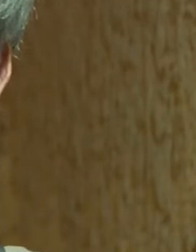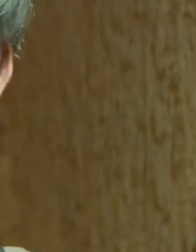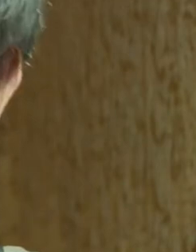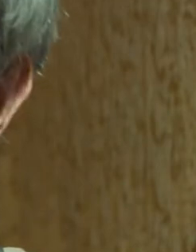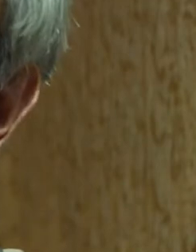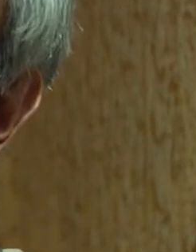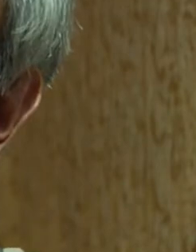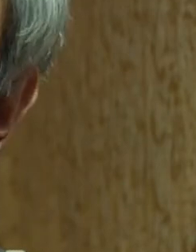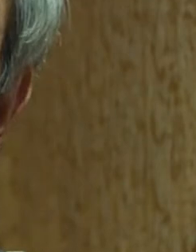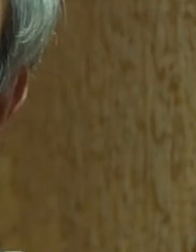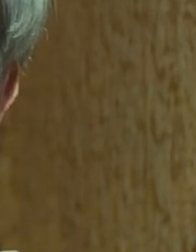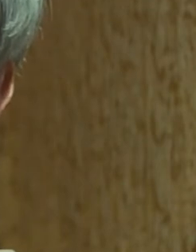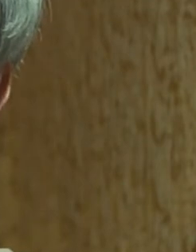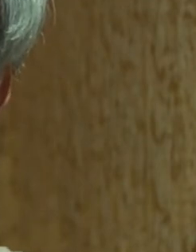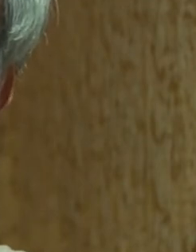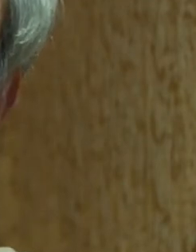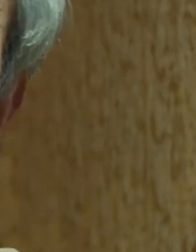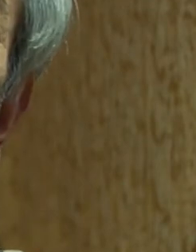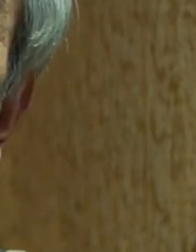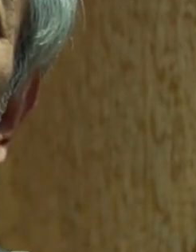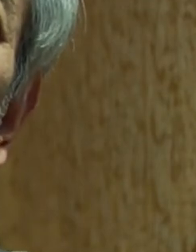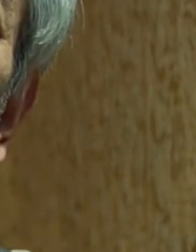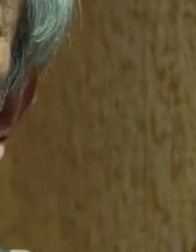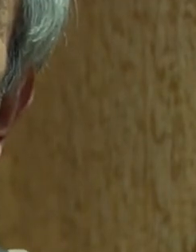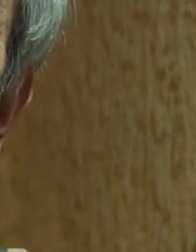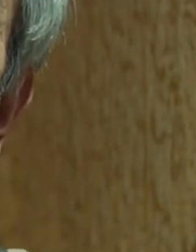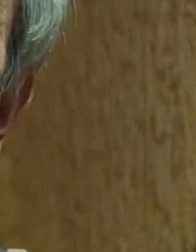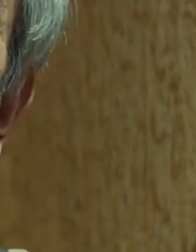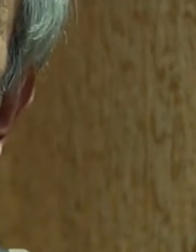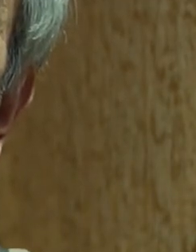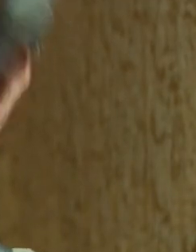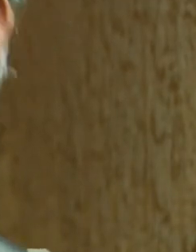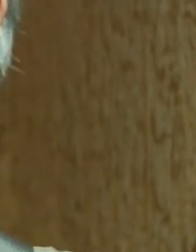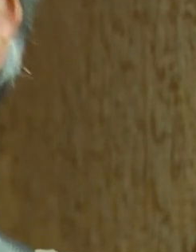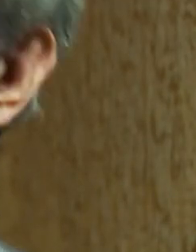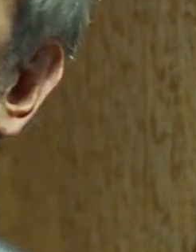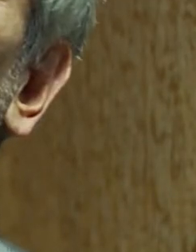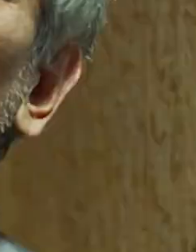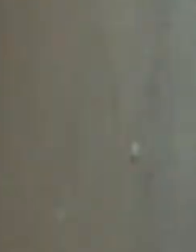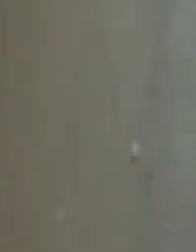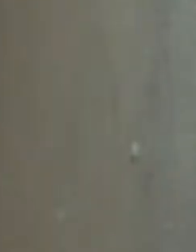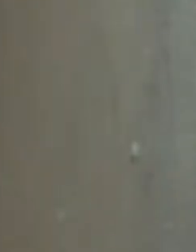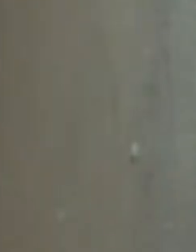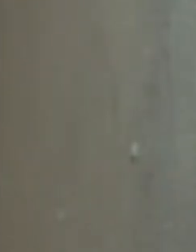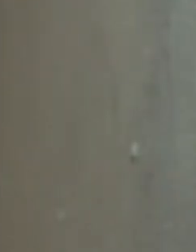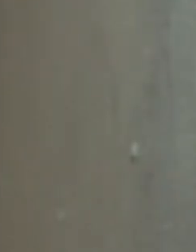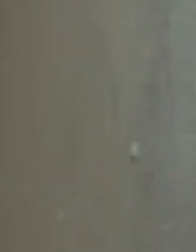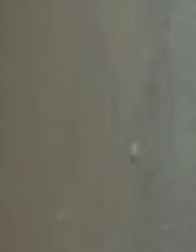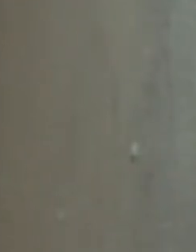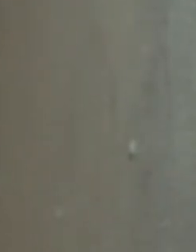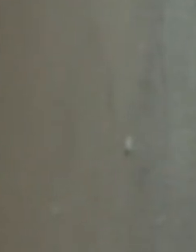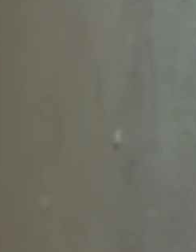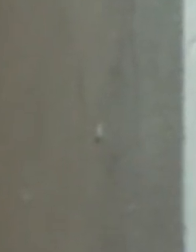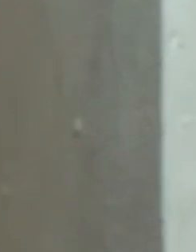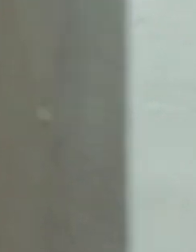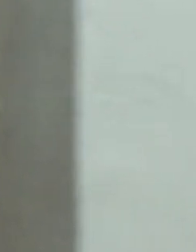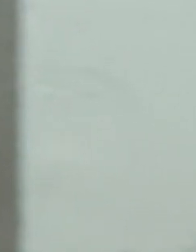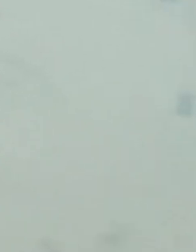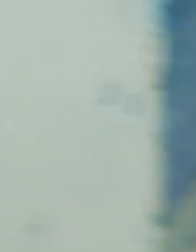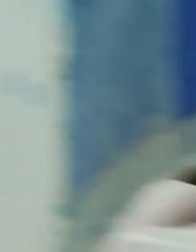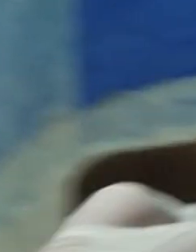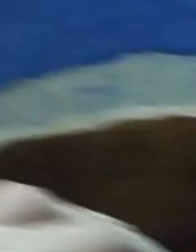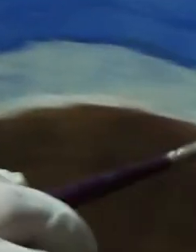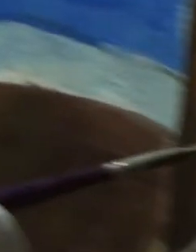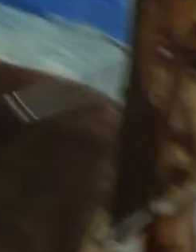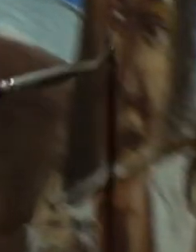diferente? Porque a mural, ele fixa um lugar, né? Você vai